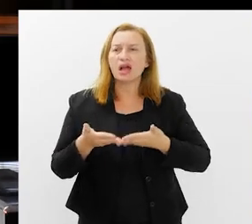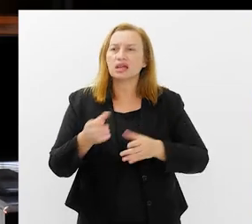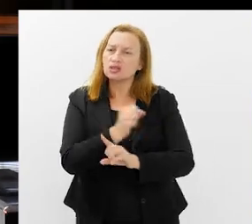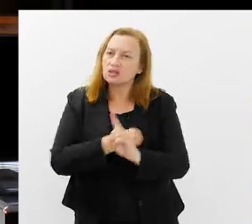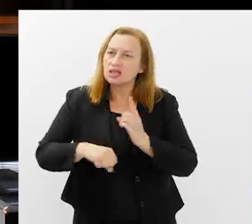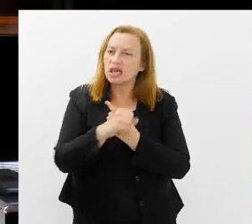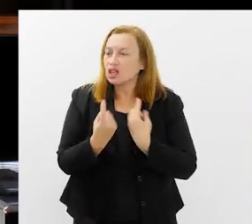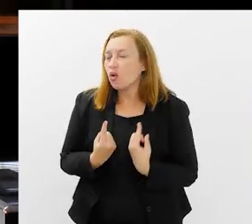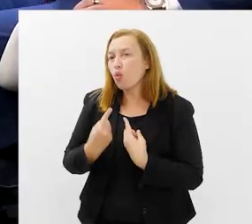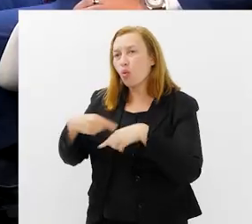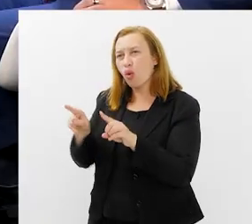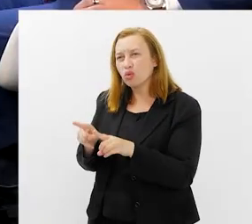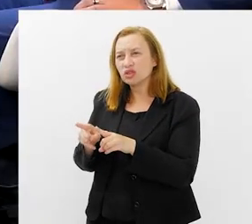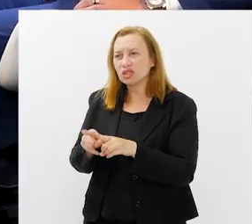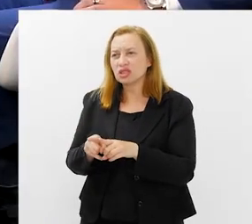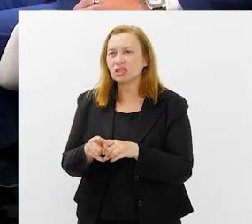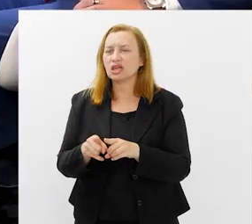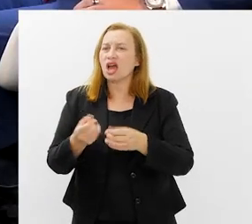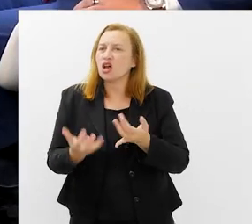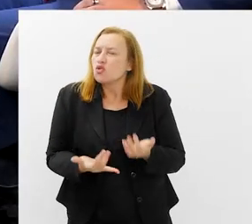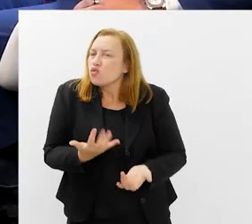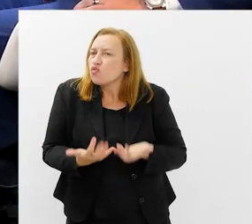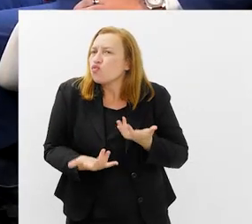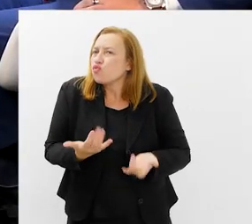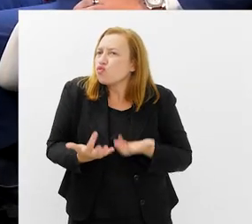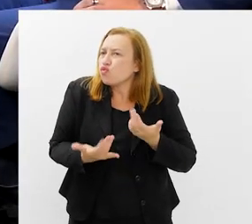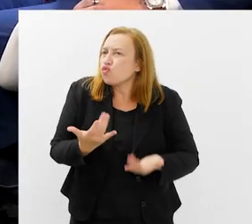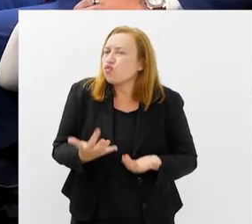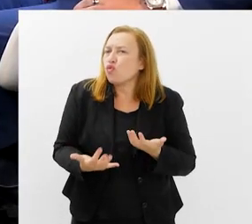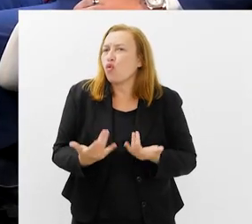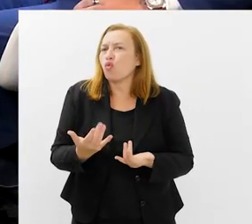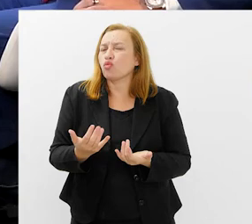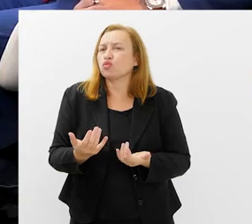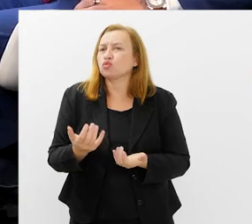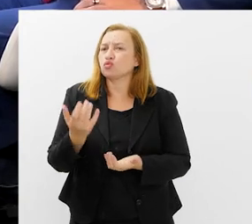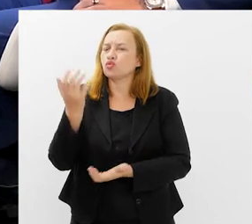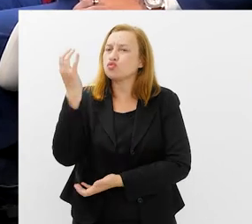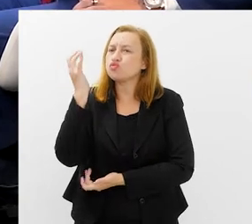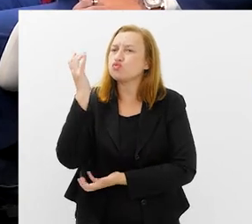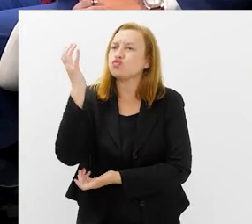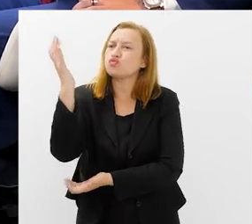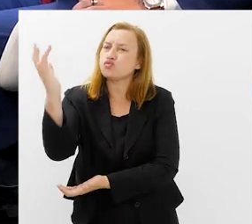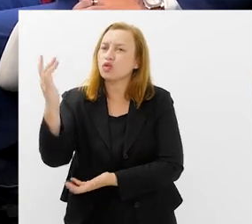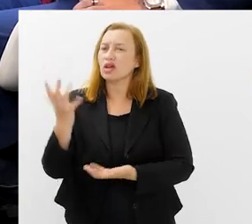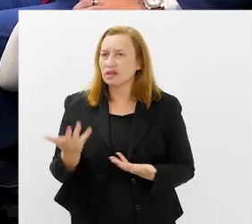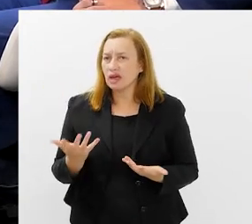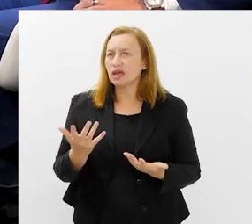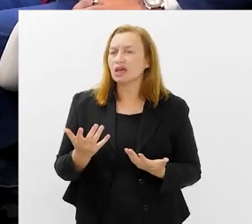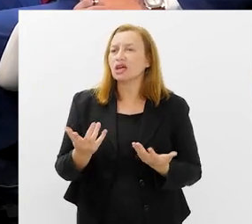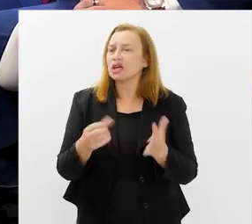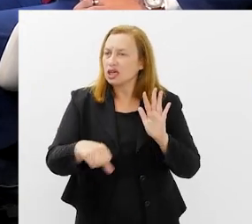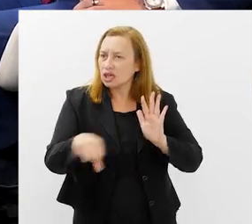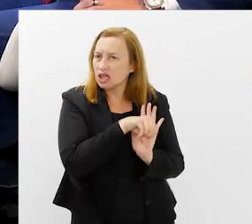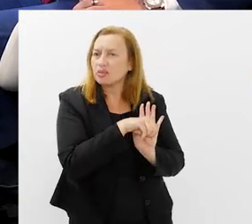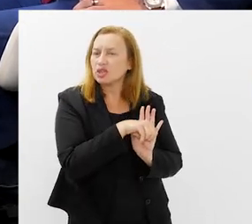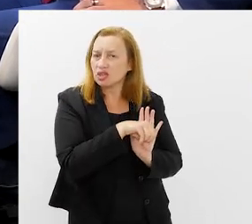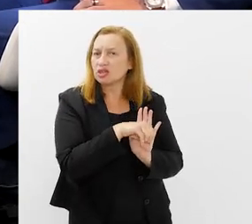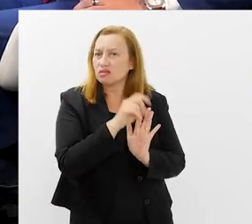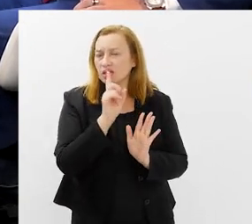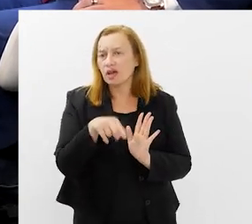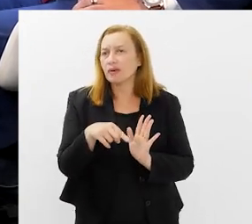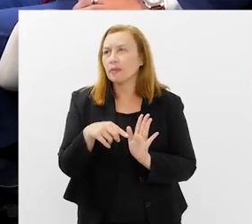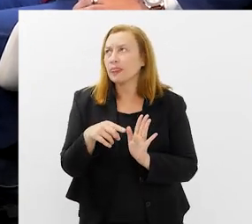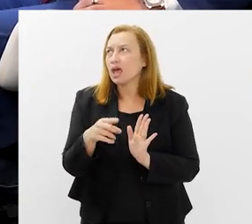sociedade no combate aos incêndios, aos incêndios criminosos, né, que é isso que